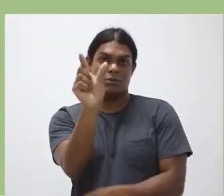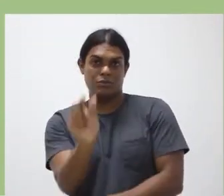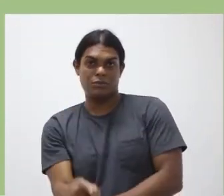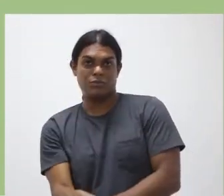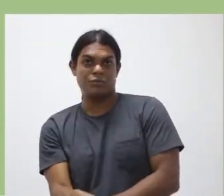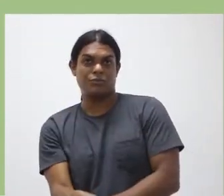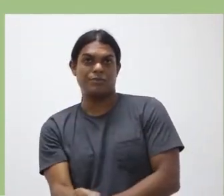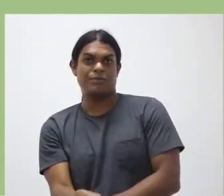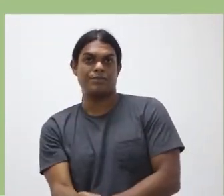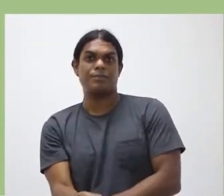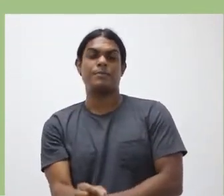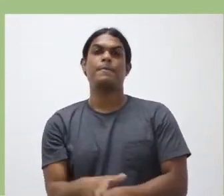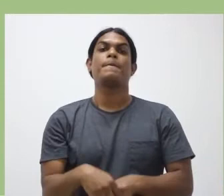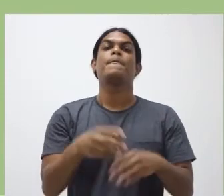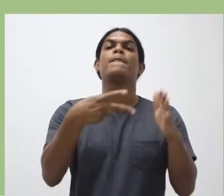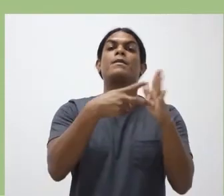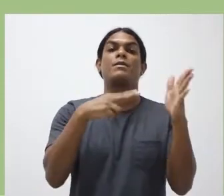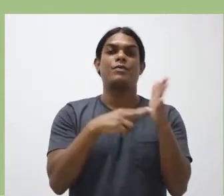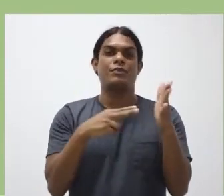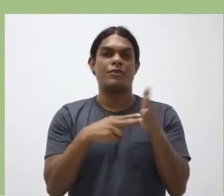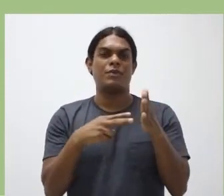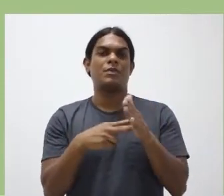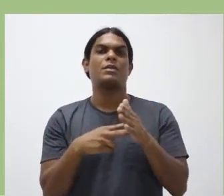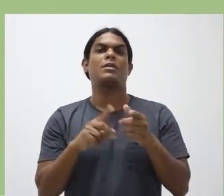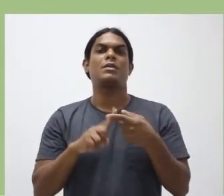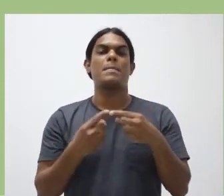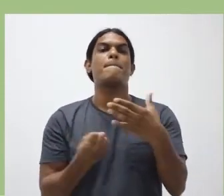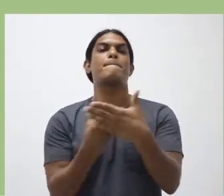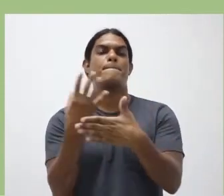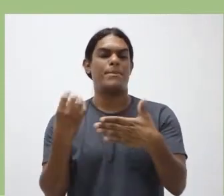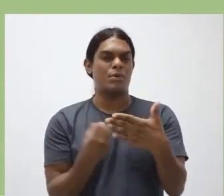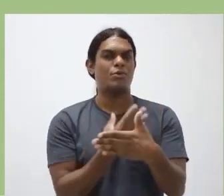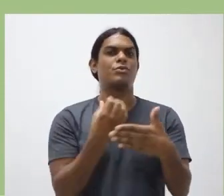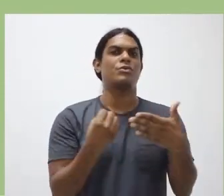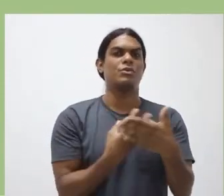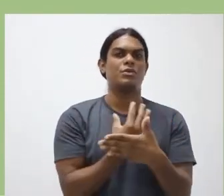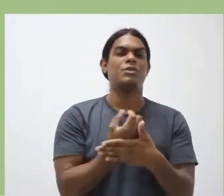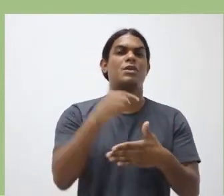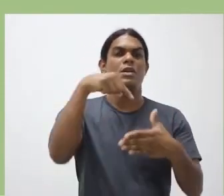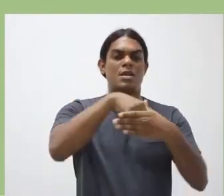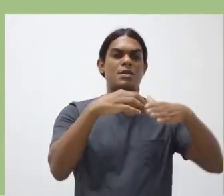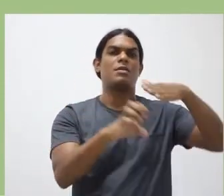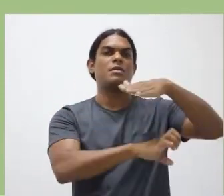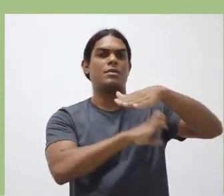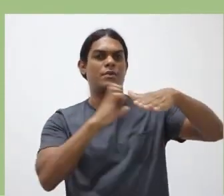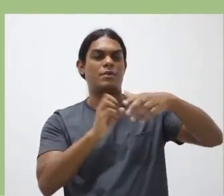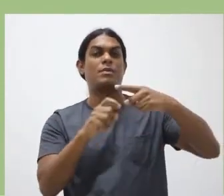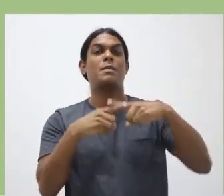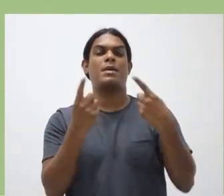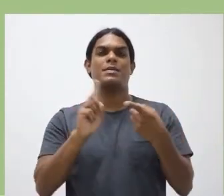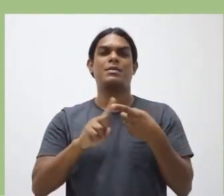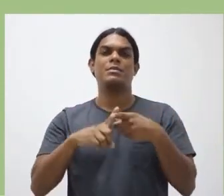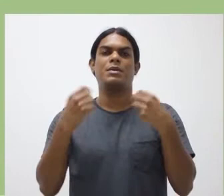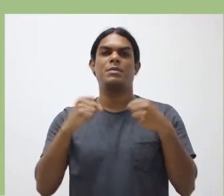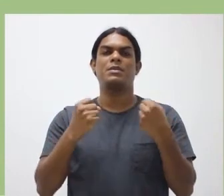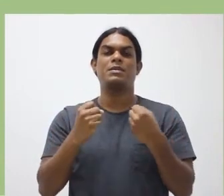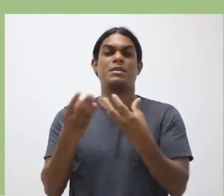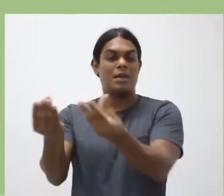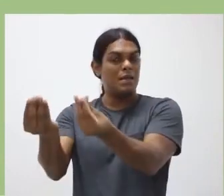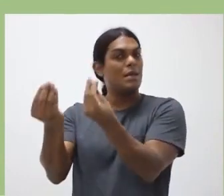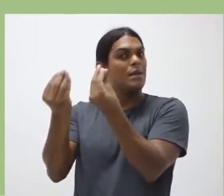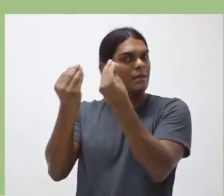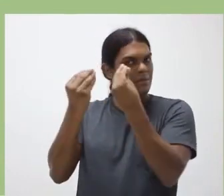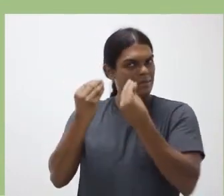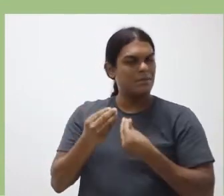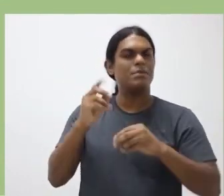Isso significa dizer que, além de produzir os seus itens nas próprias fábricas, as duas unidades recebem produtos